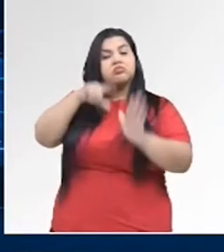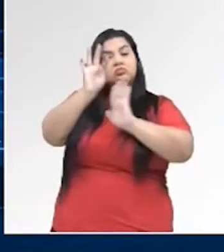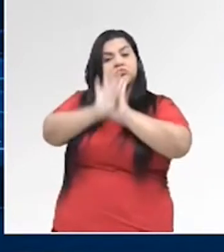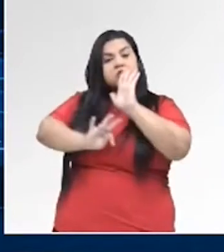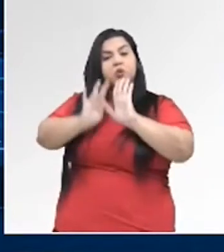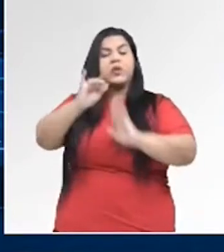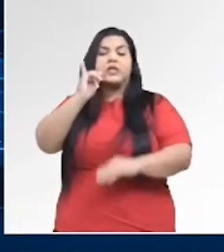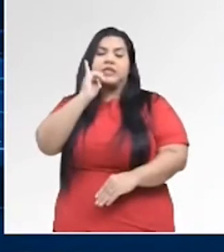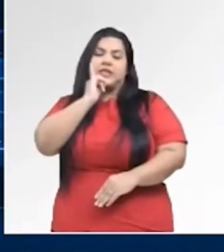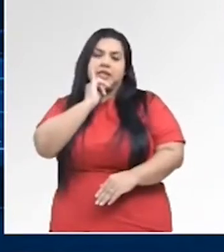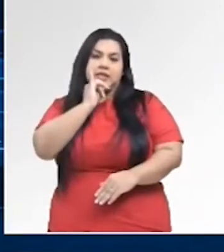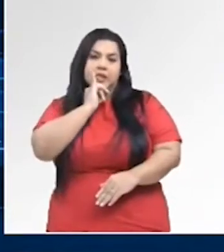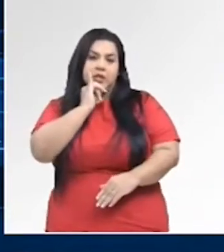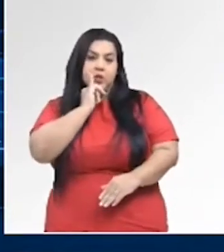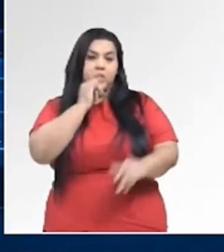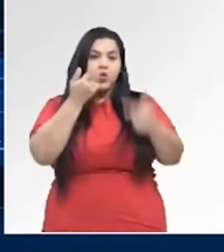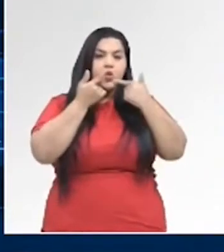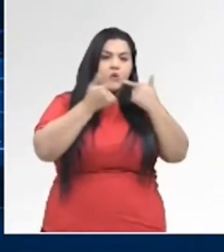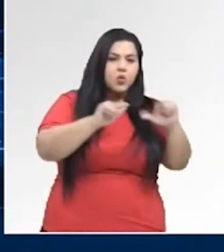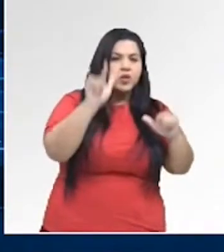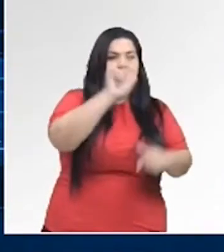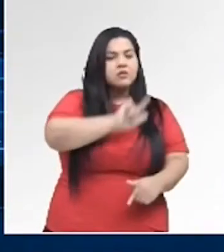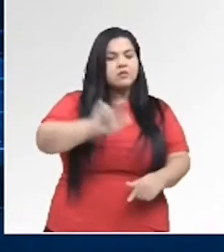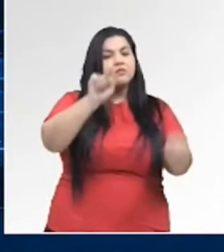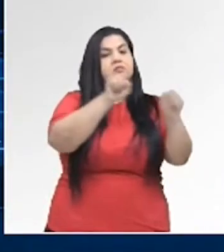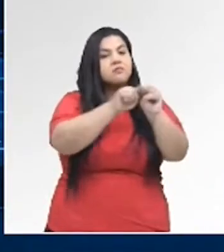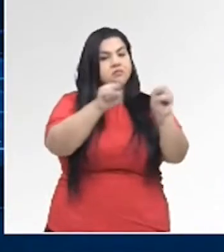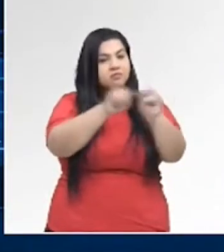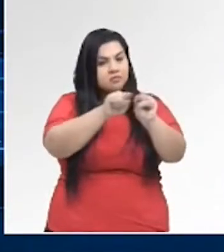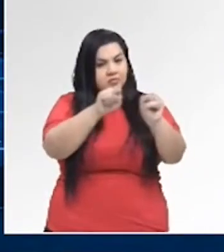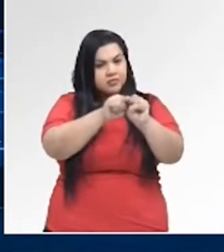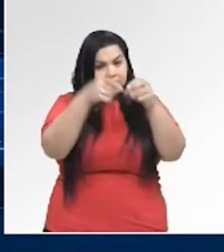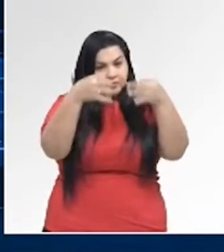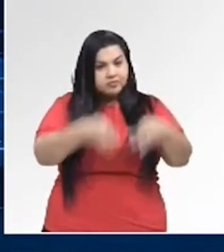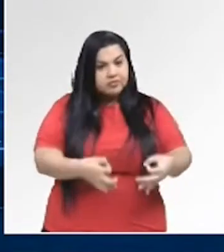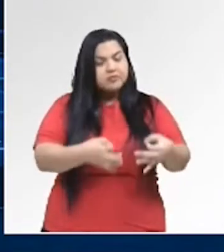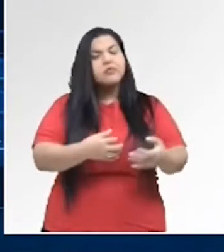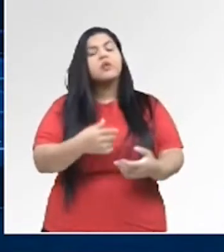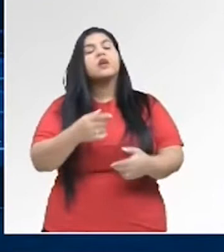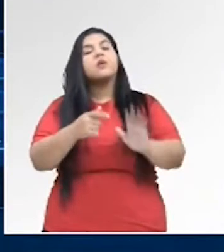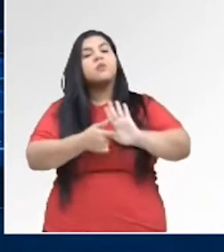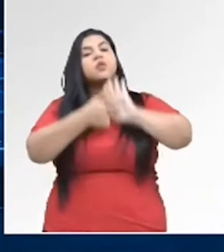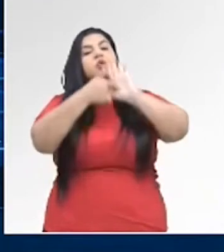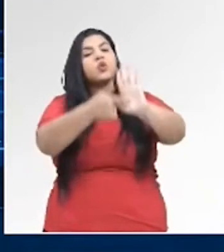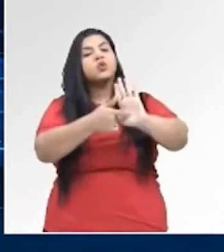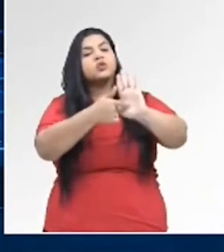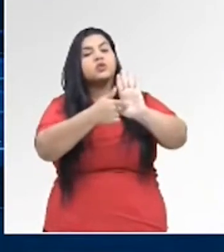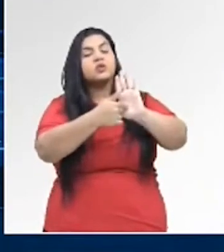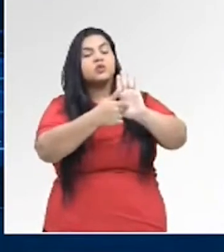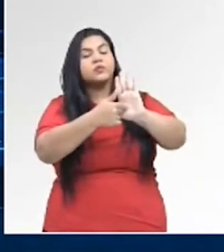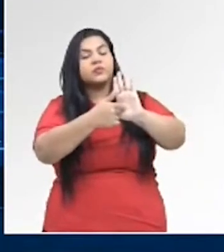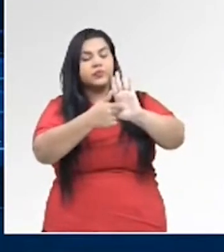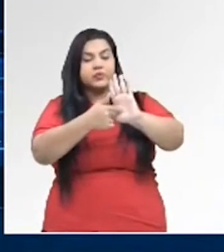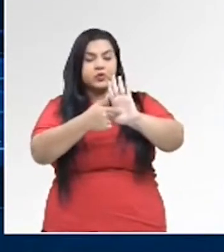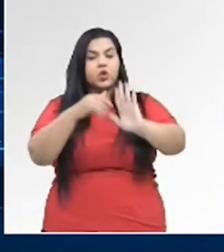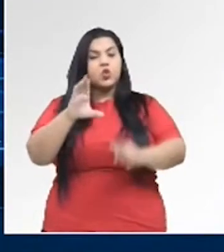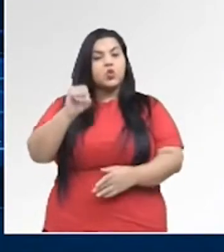um exemplo de linguagem literária também, tá certo? Que traz um trecho do